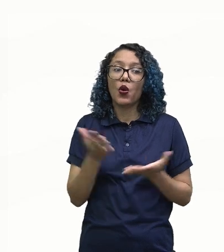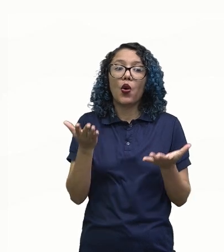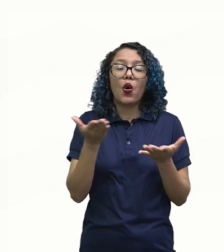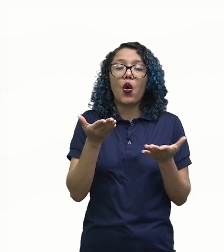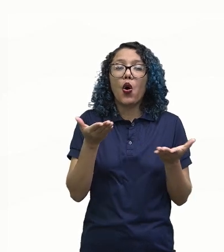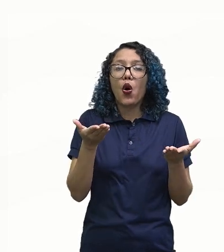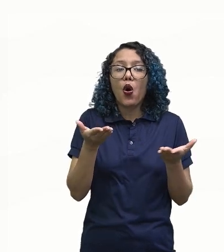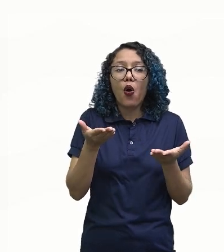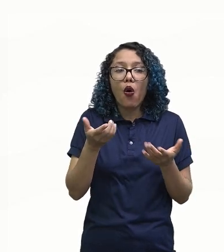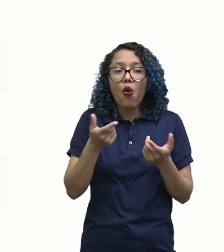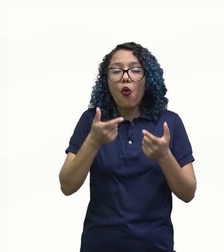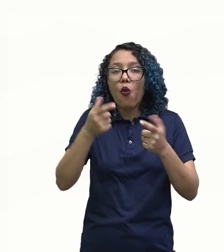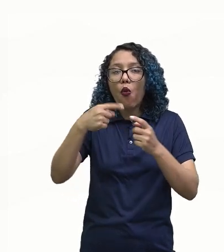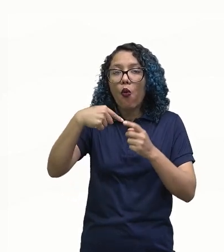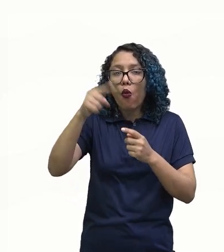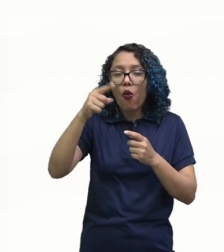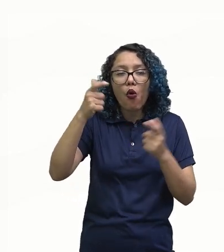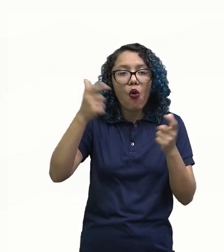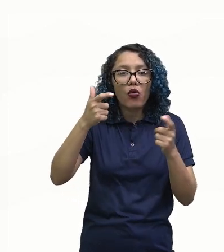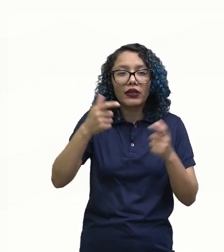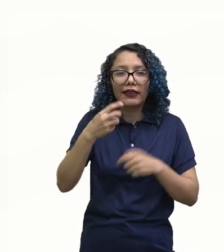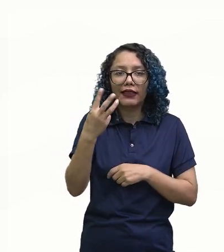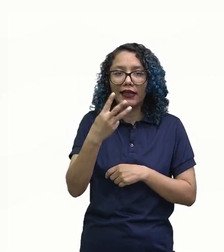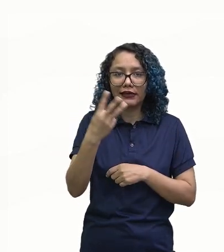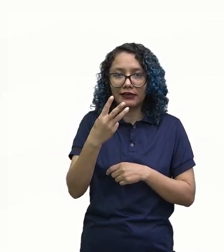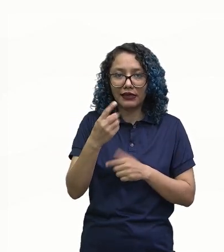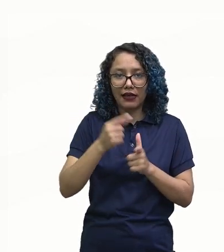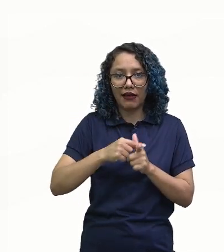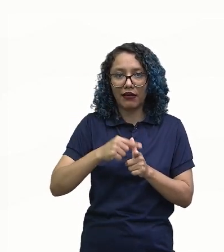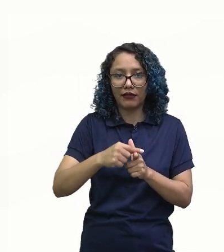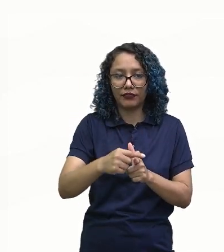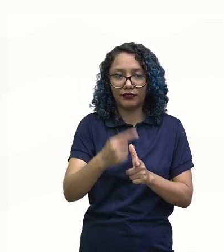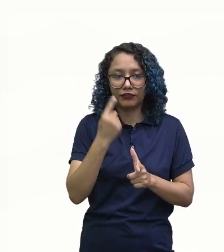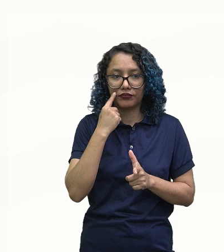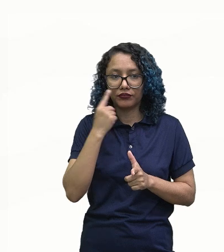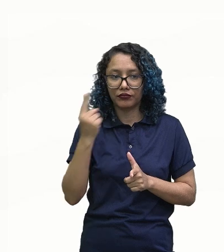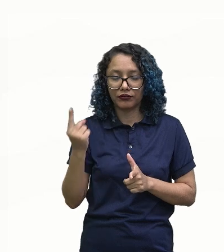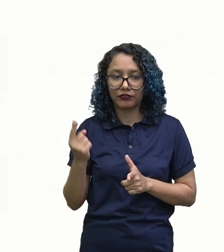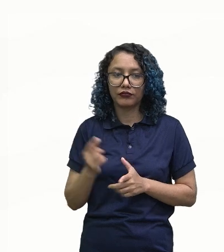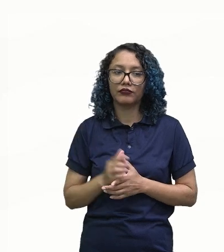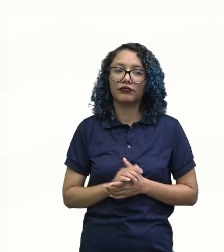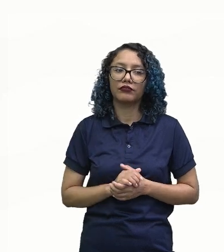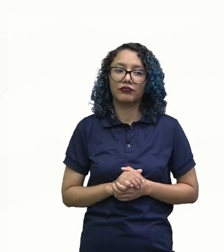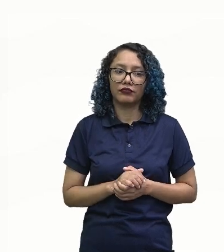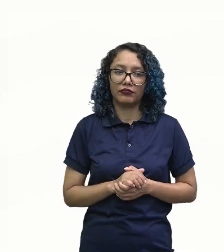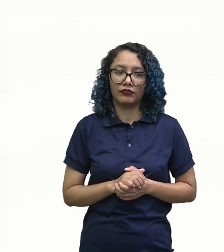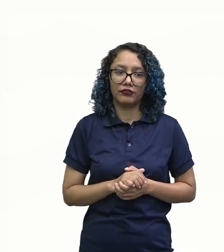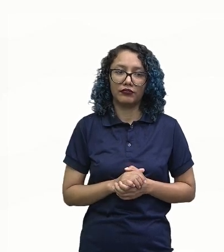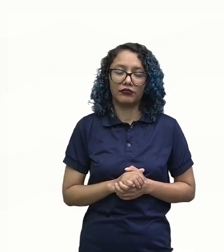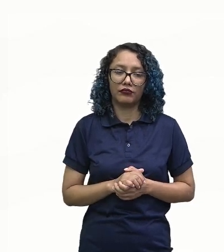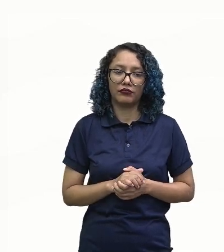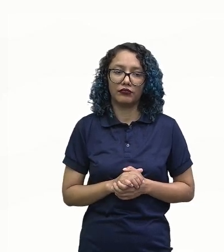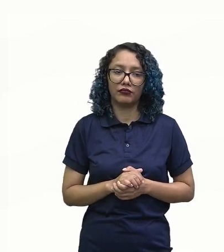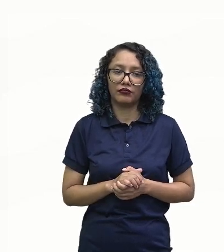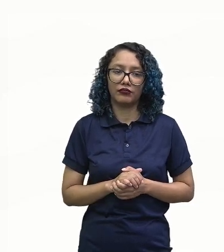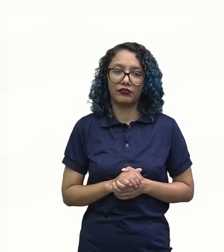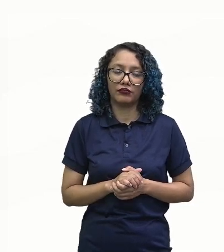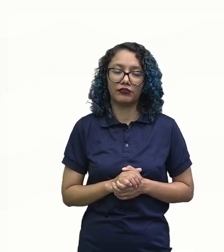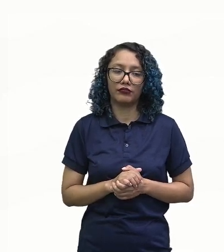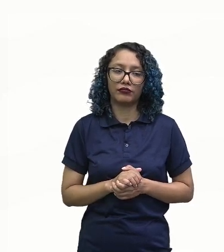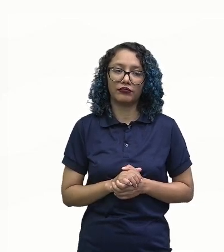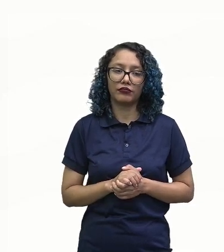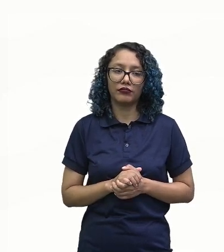antepenúltima sílaba ou na terceira sílaba, como a gente pode também